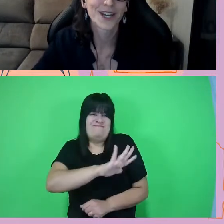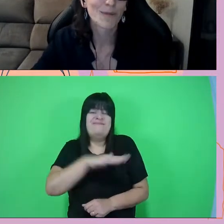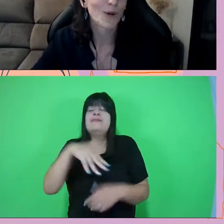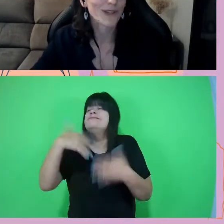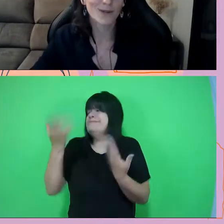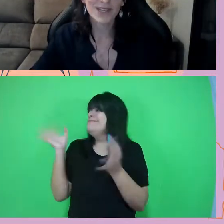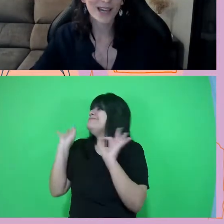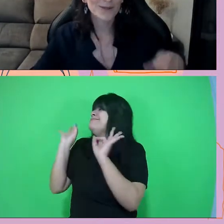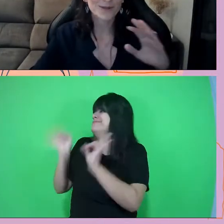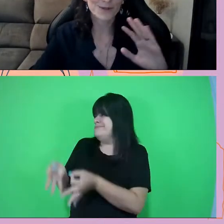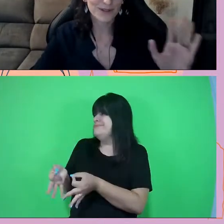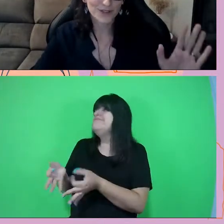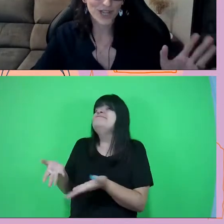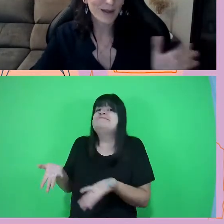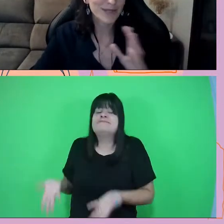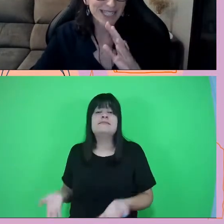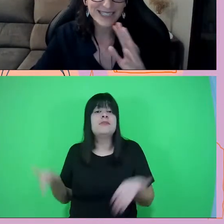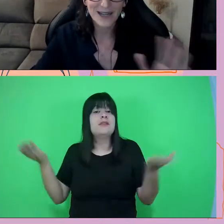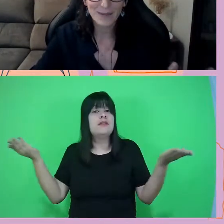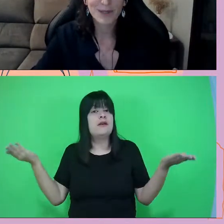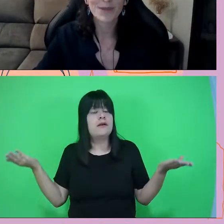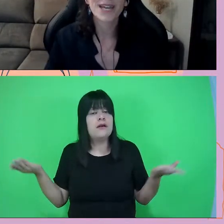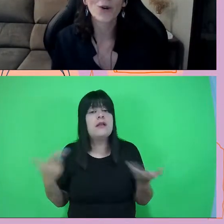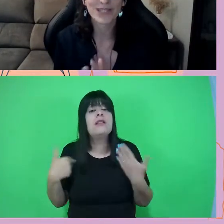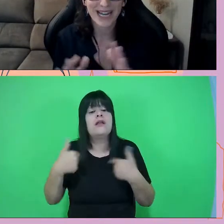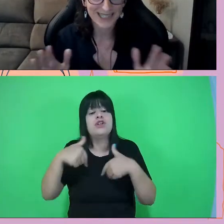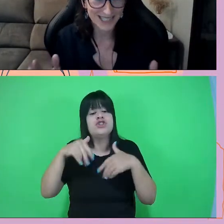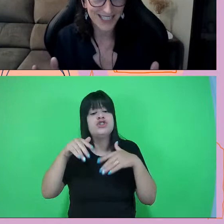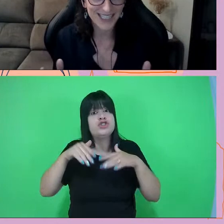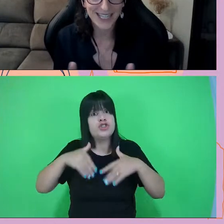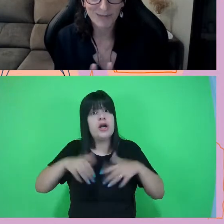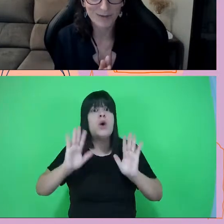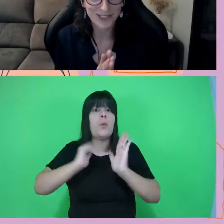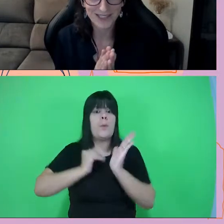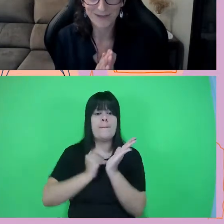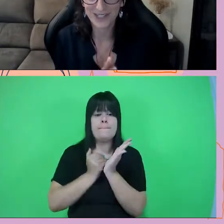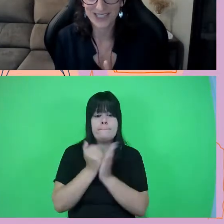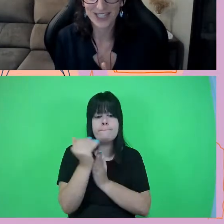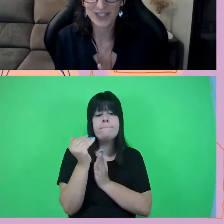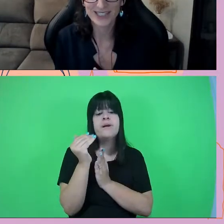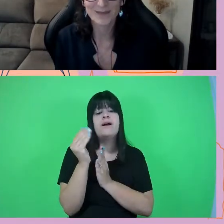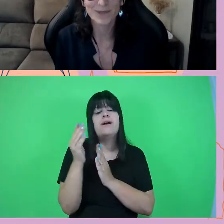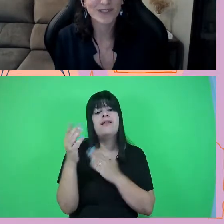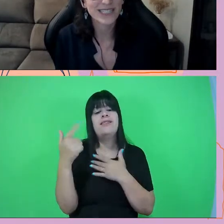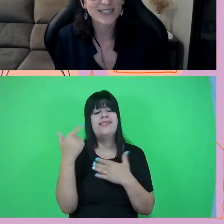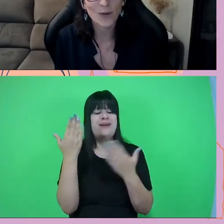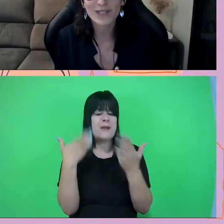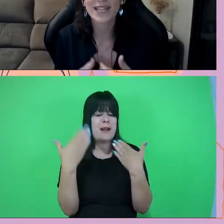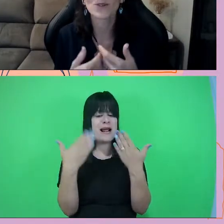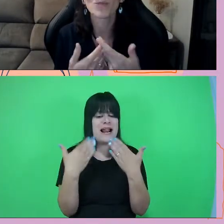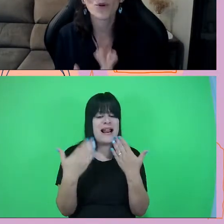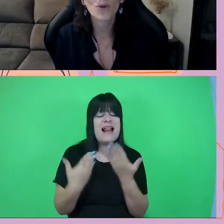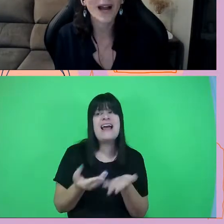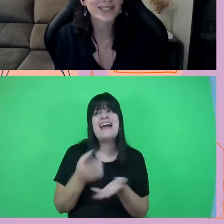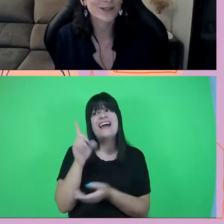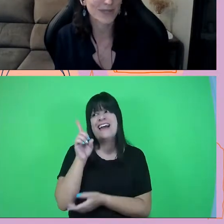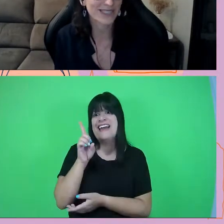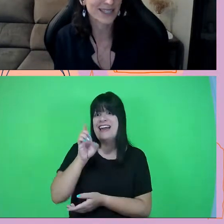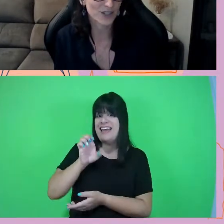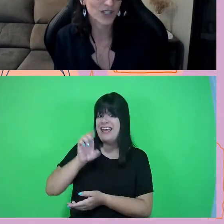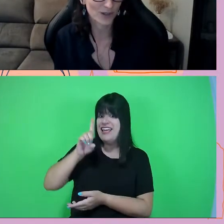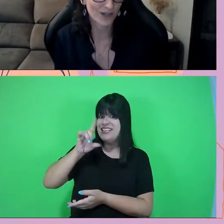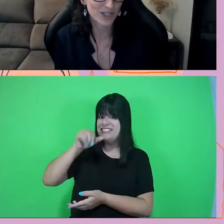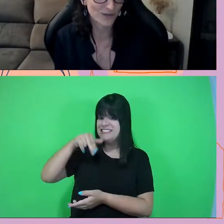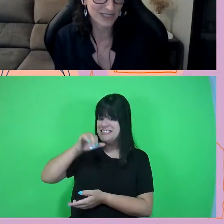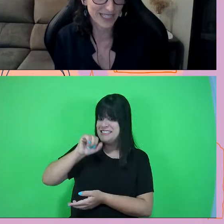Exatamente. Bom, então quero já abrir essa primeira rodada aqui, né, aproveitando a fala da Ednancy, para vocês contarem um pouco mais sobre